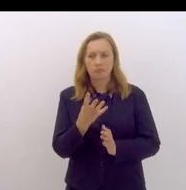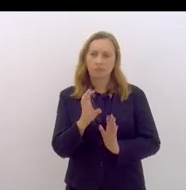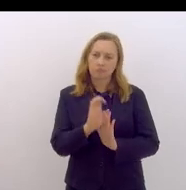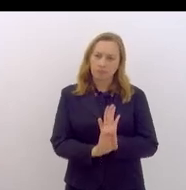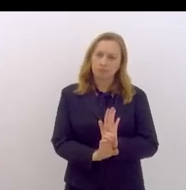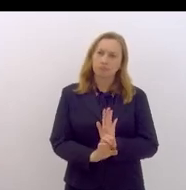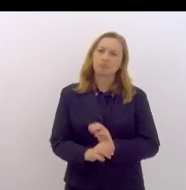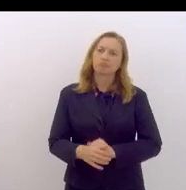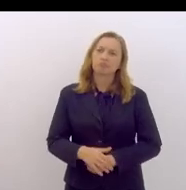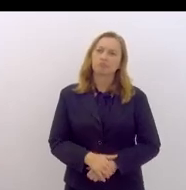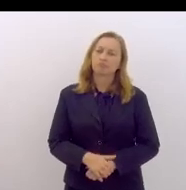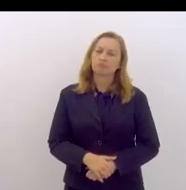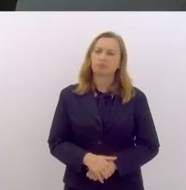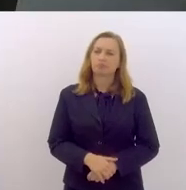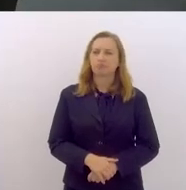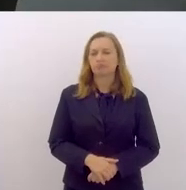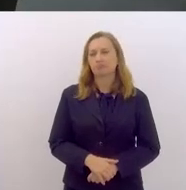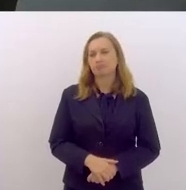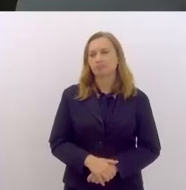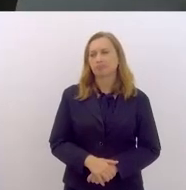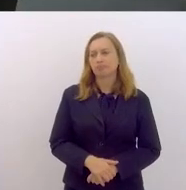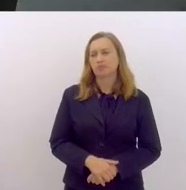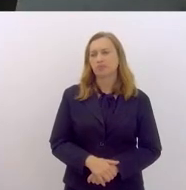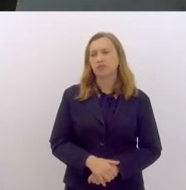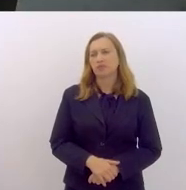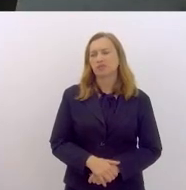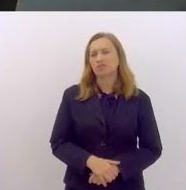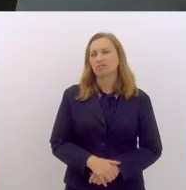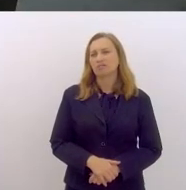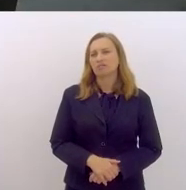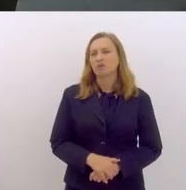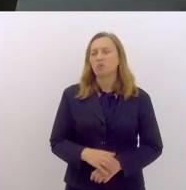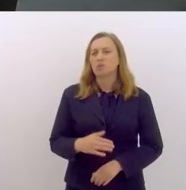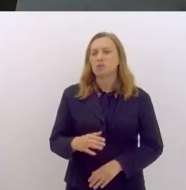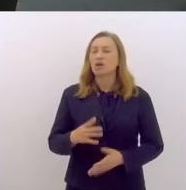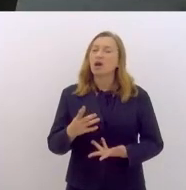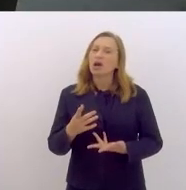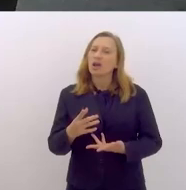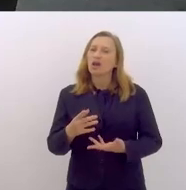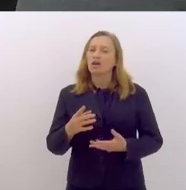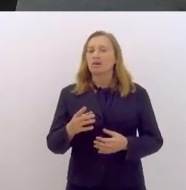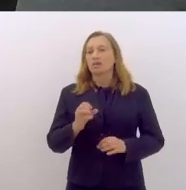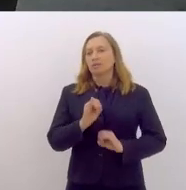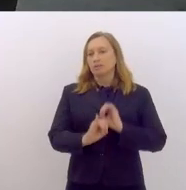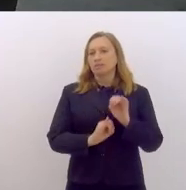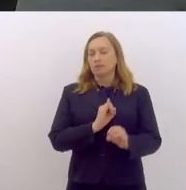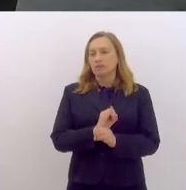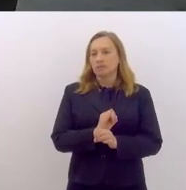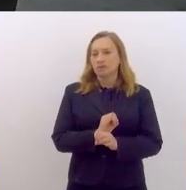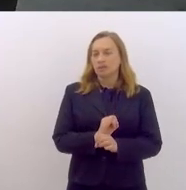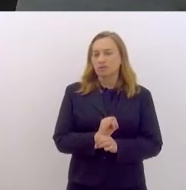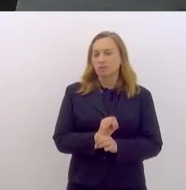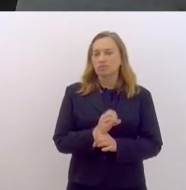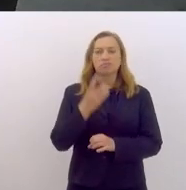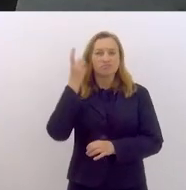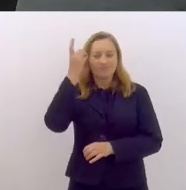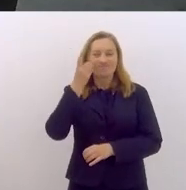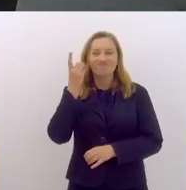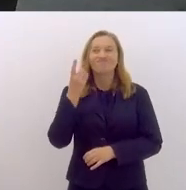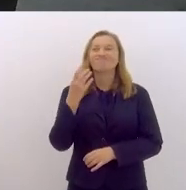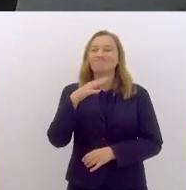da CCJ. Eu só que a gente não paire dúvida sobre qual foi o artigo que nós